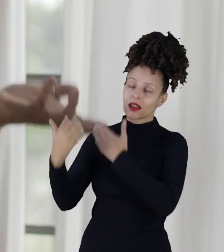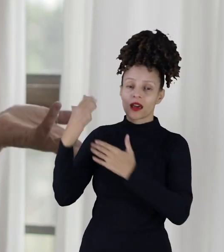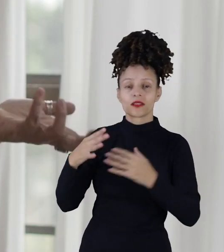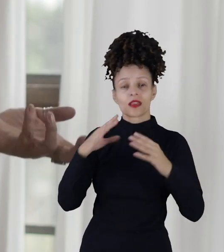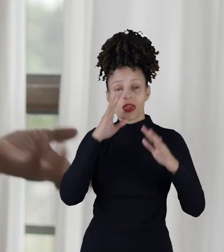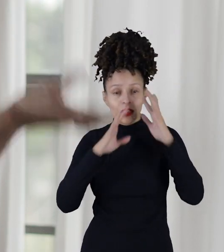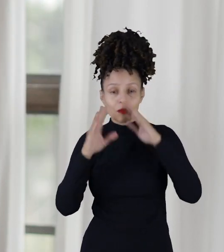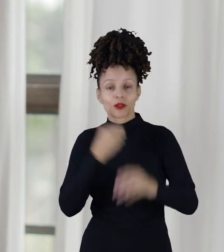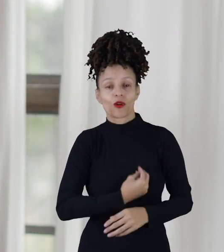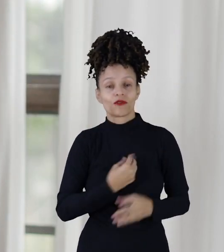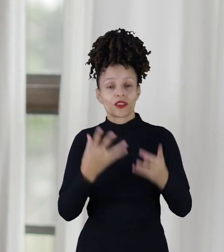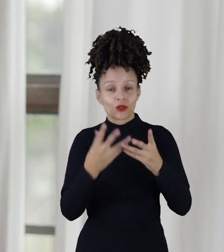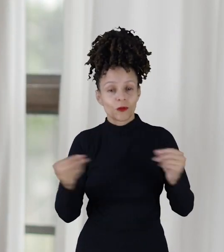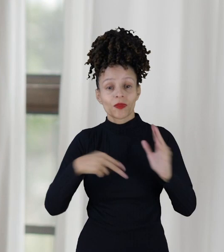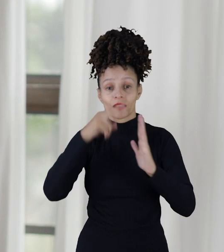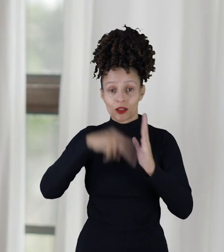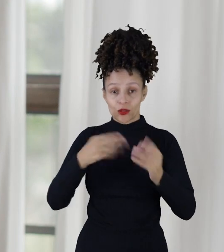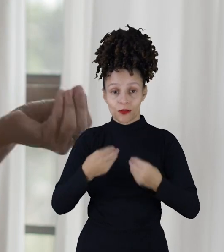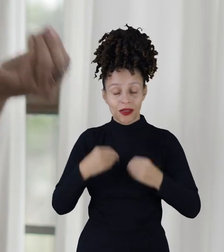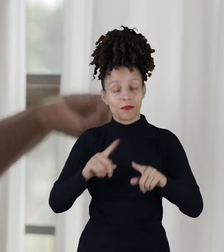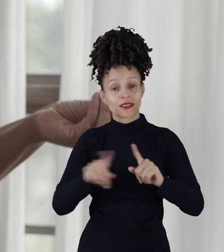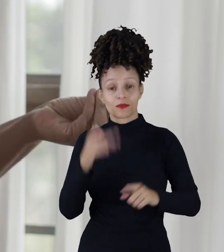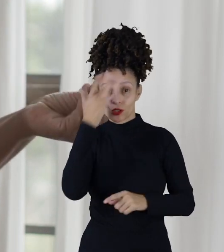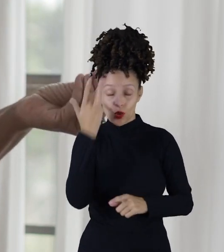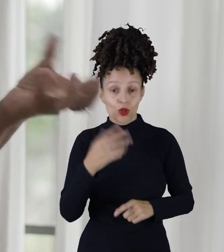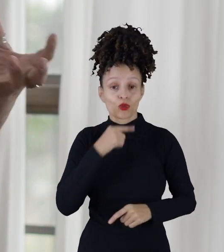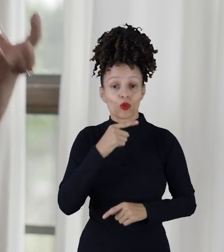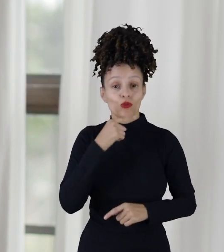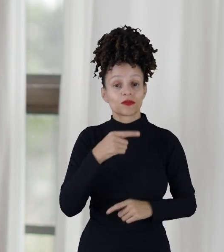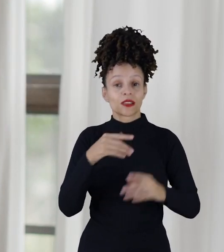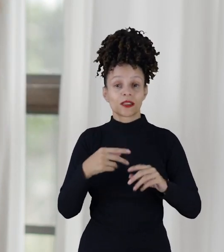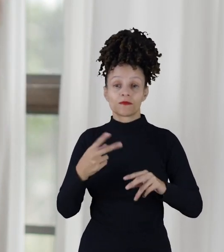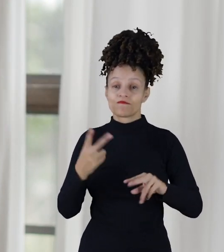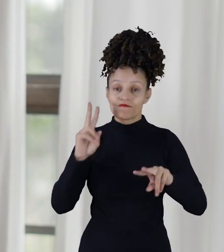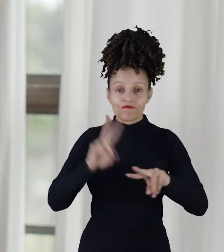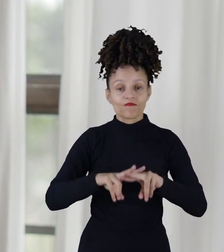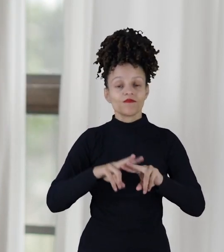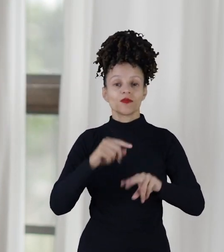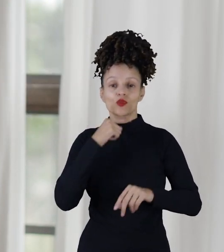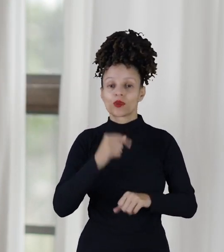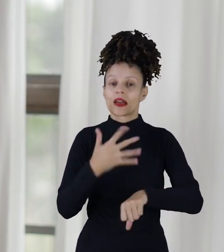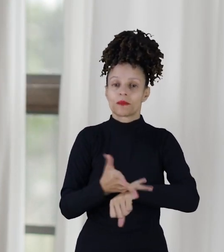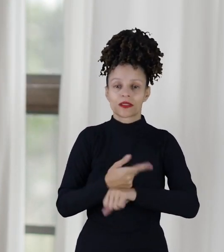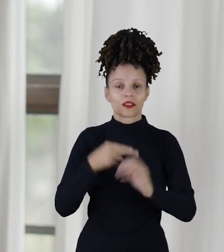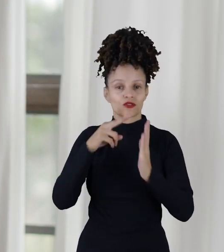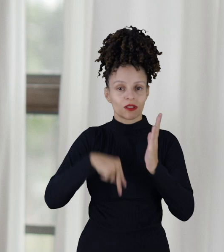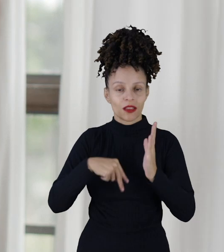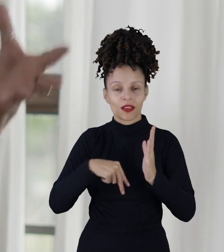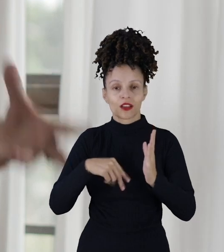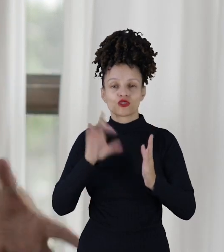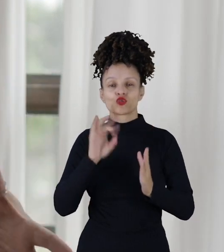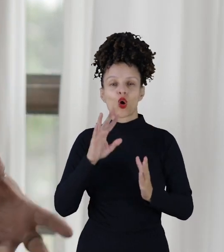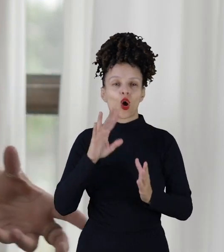com a vida, que a leitura traz muito, mas quando a gente priva alguém da capacidade, da habilidade de